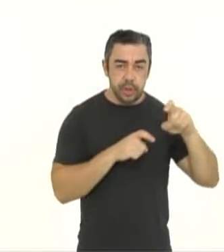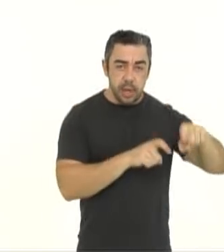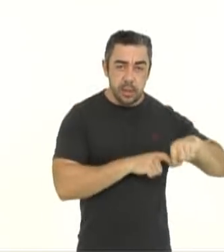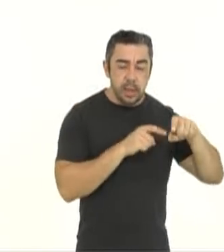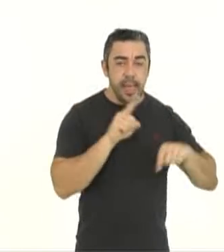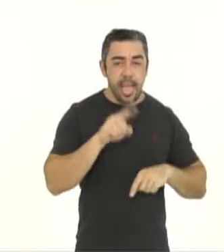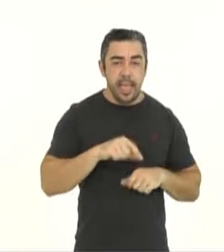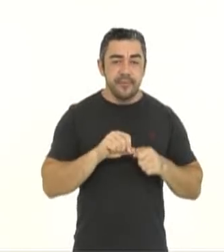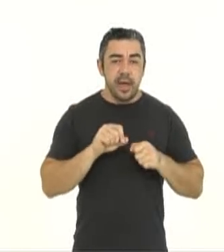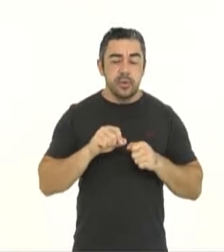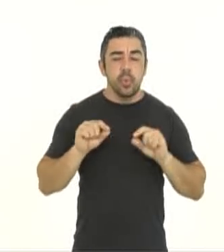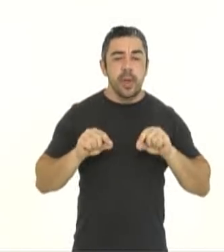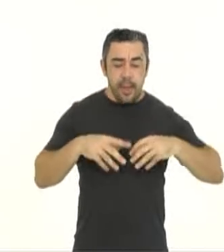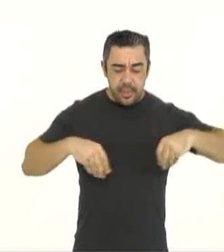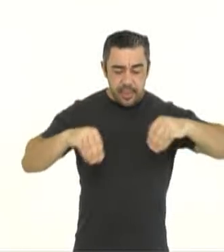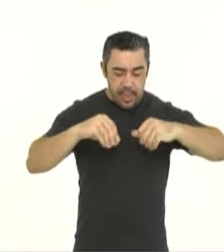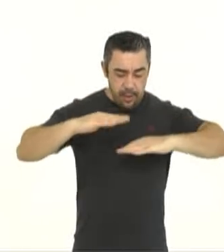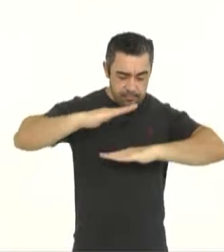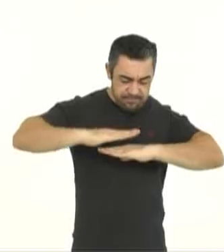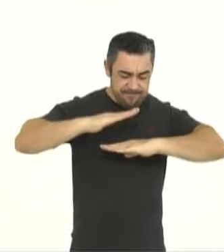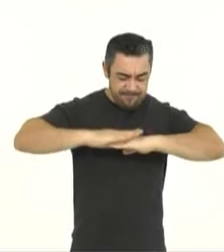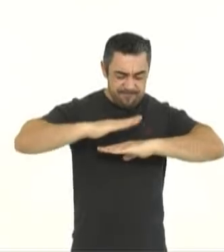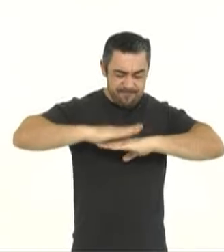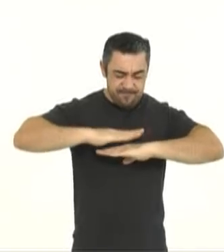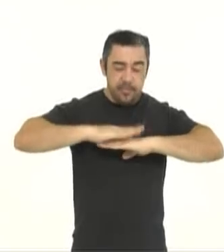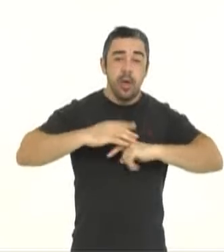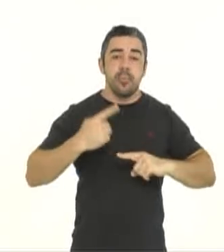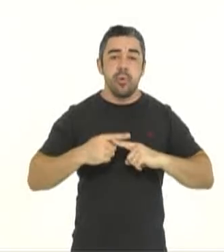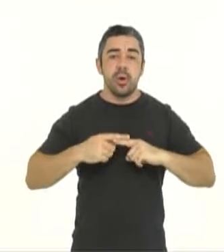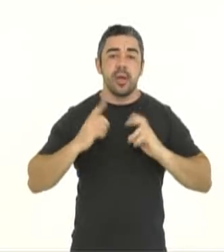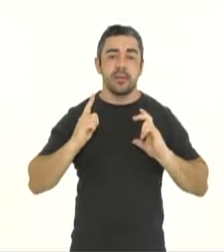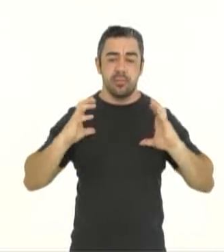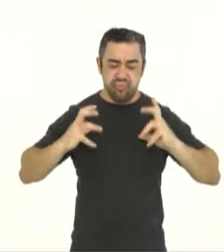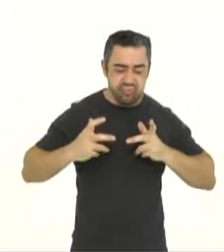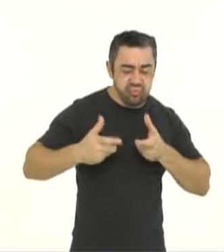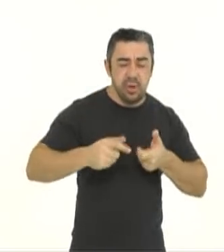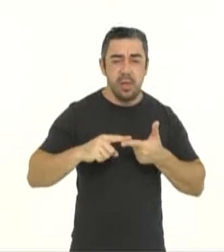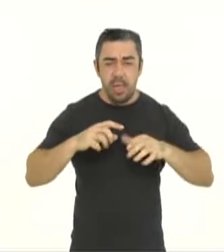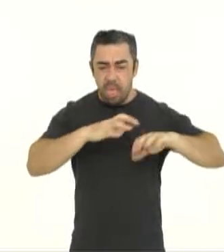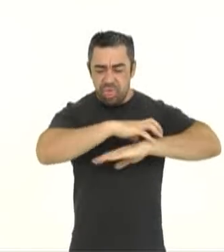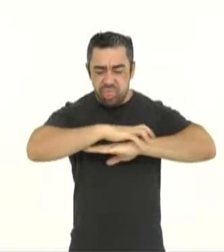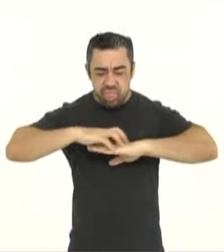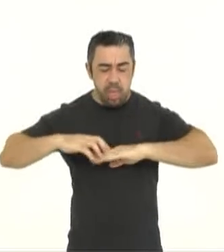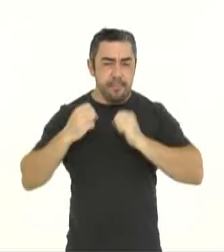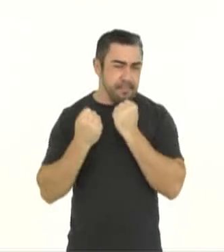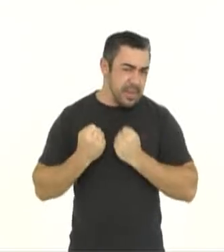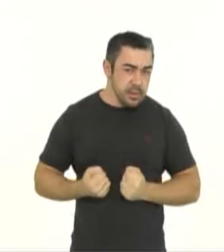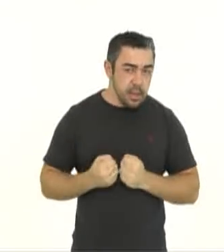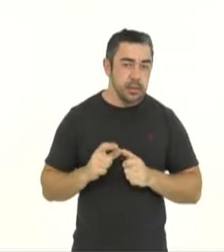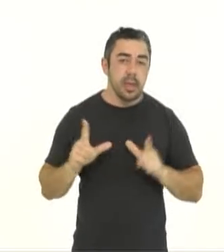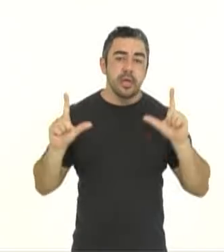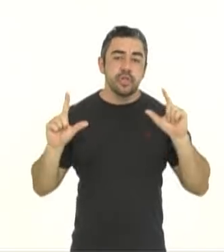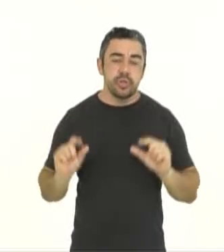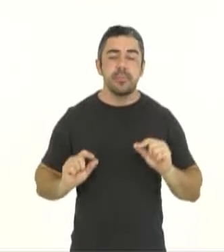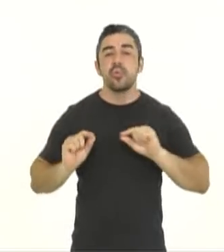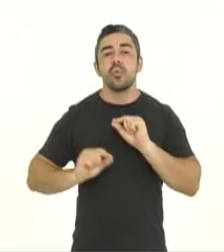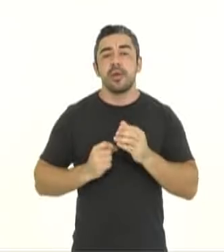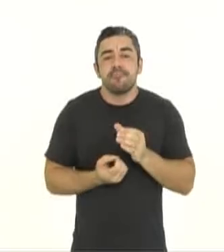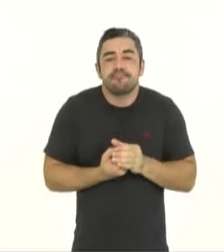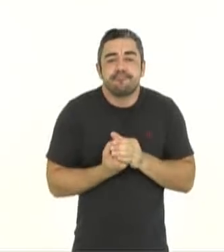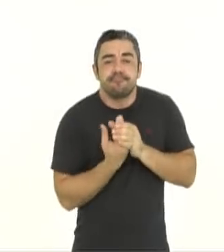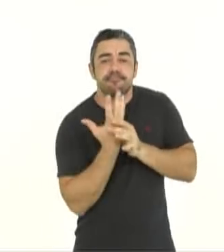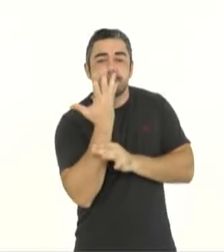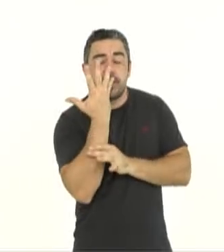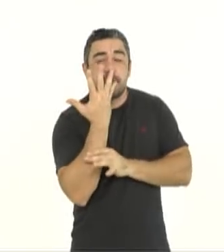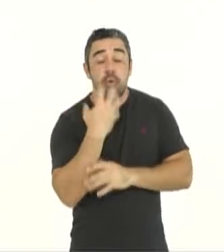a compactação do solo, devido ao intenso tráfego de máquinas cada vez mais pesadas, reduzindo a produtividade das culturas. Uma